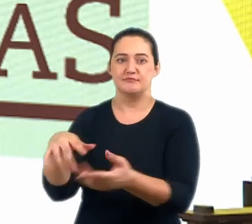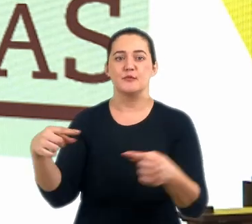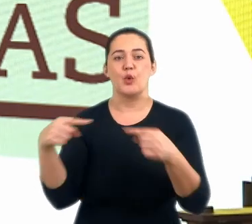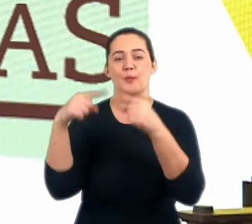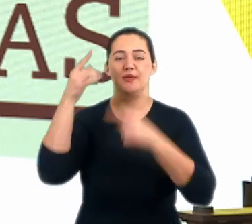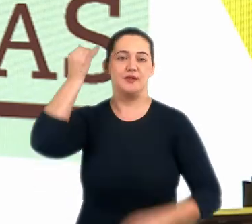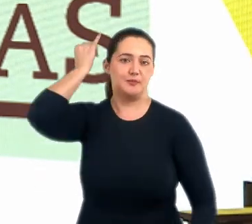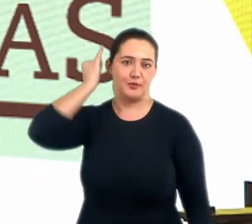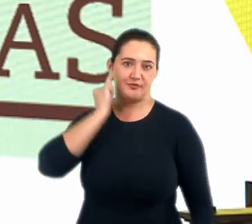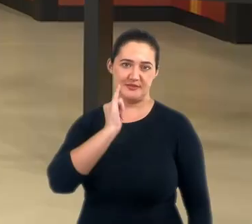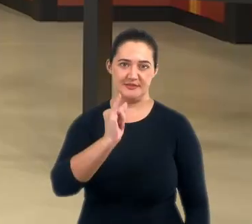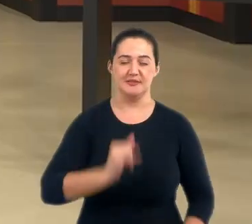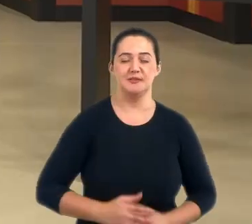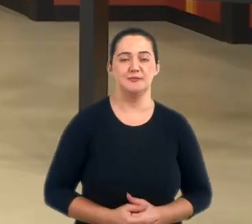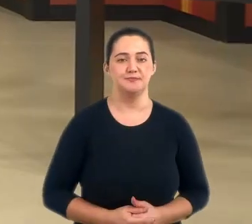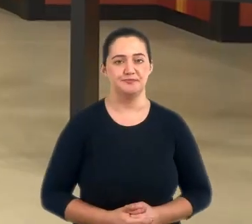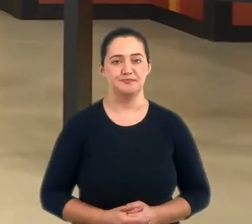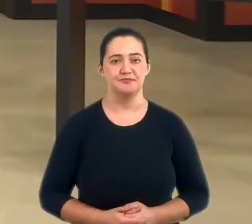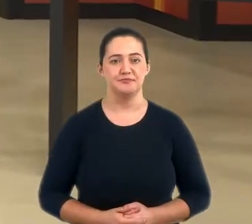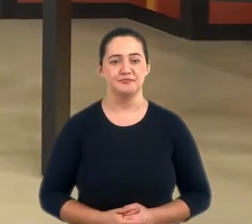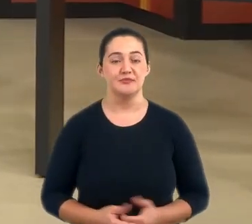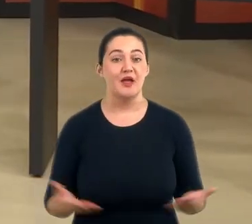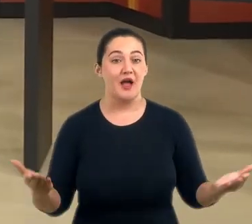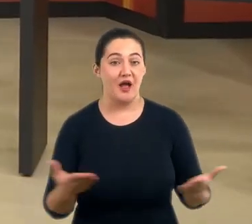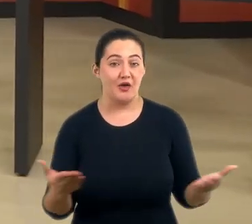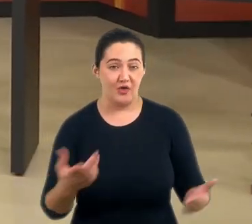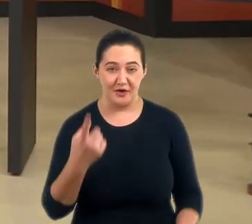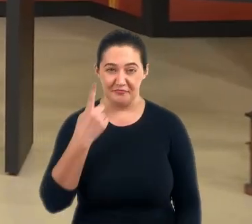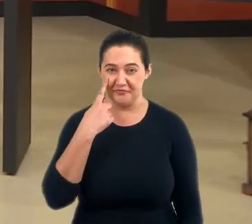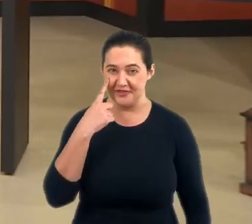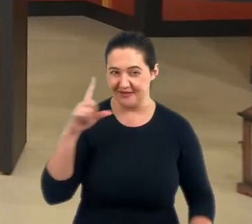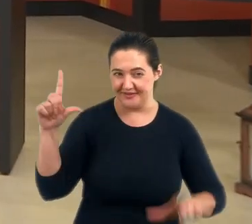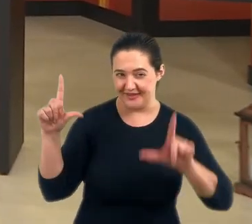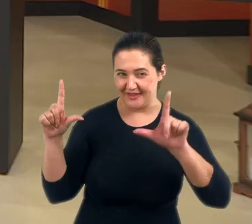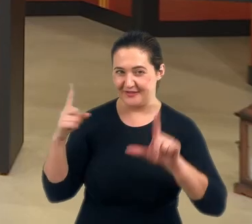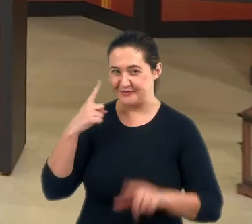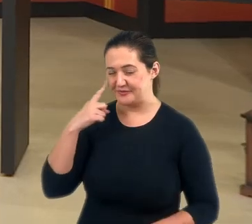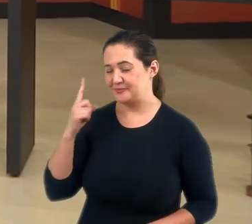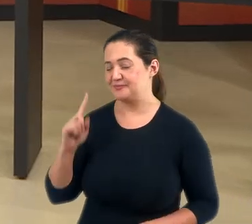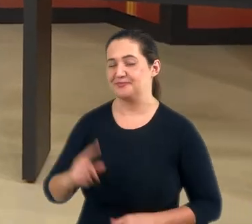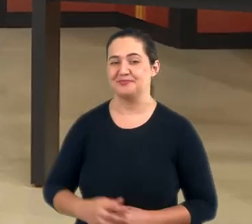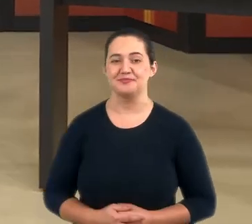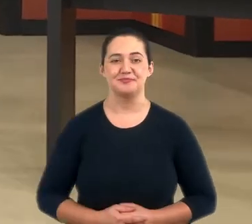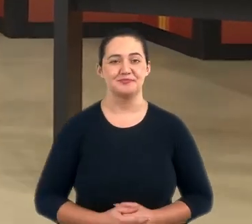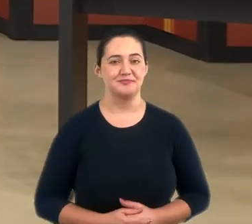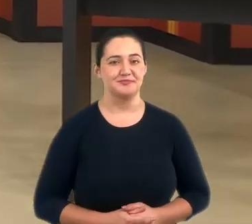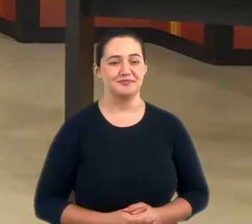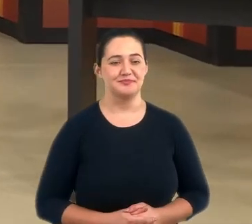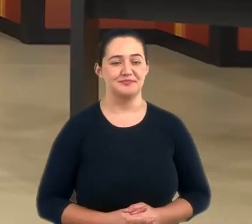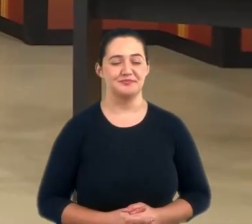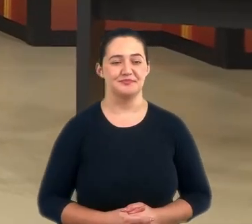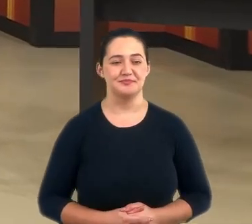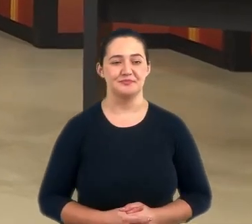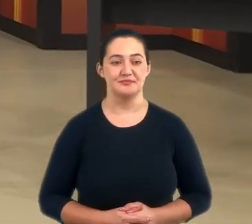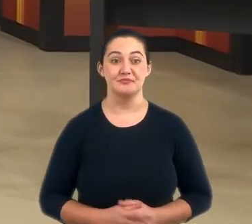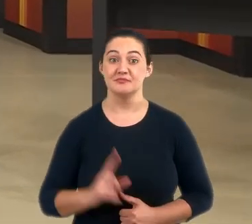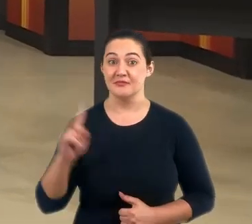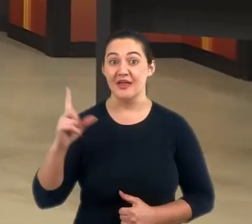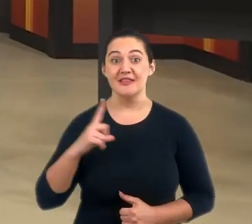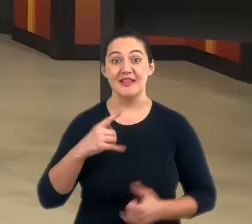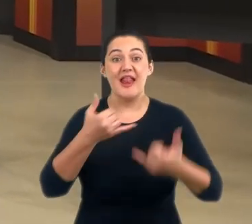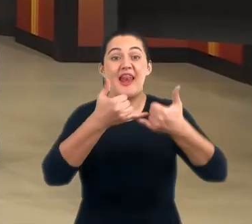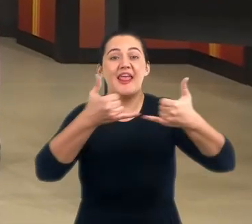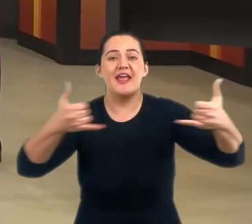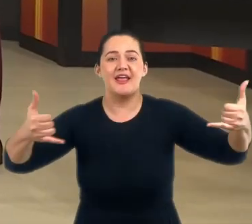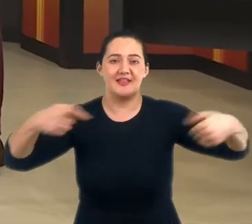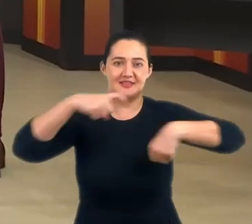profecia. Agora, veja isso aqui na tela e você vai entender melhor. Vamos colocar aqui. Aqui nós temos o cálculo